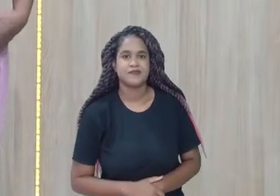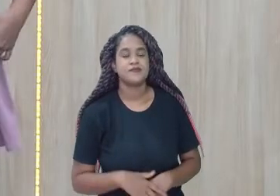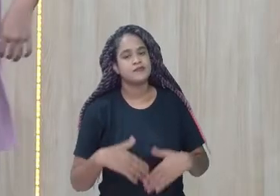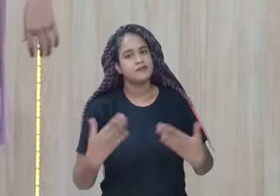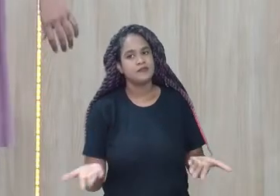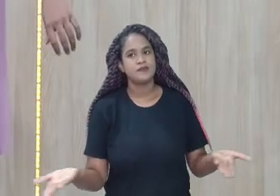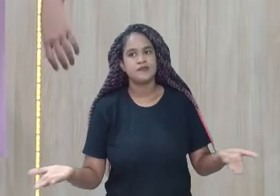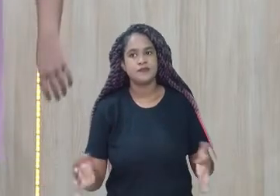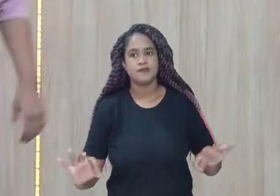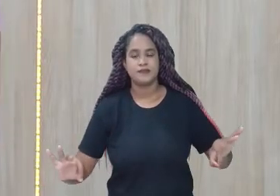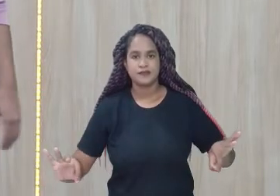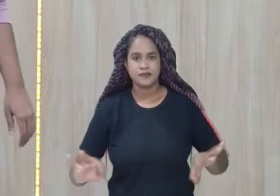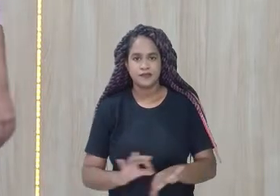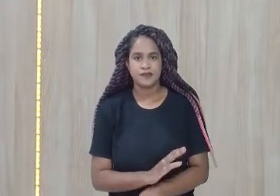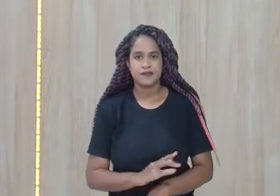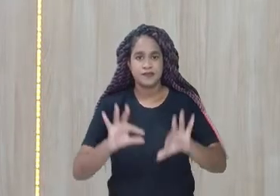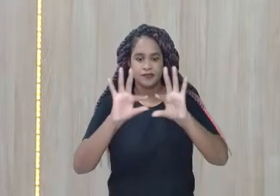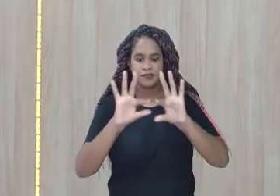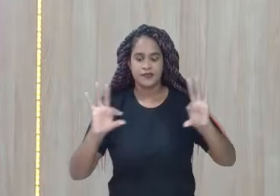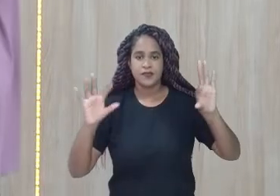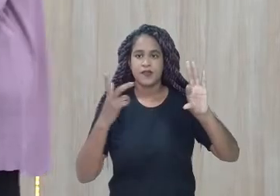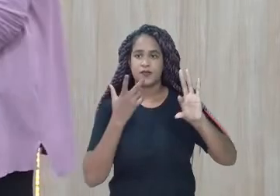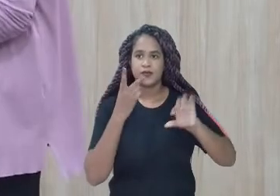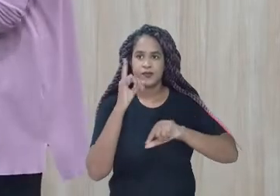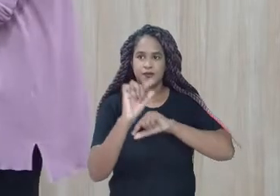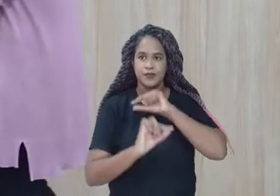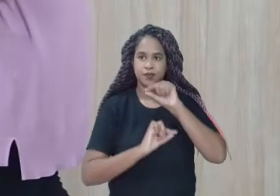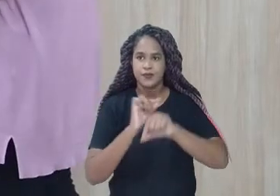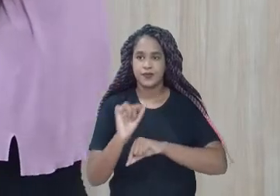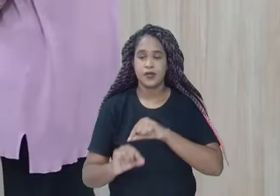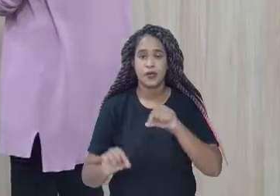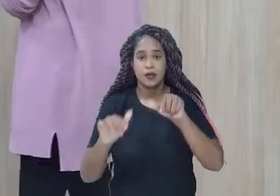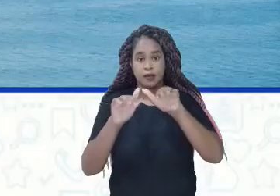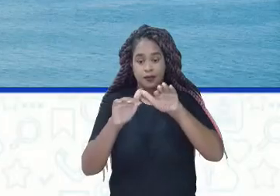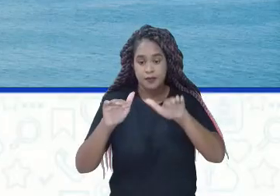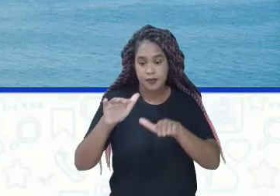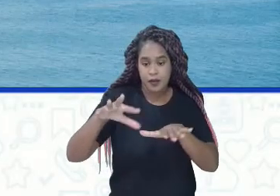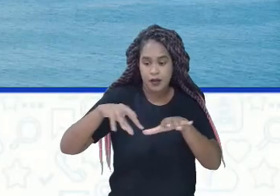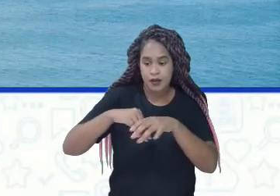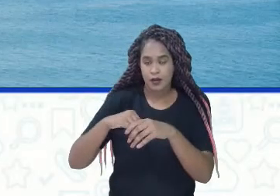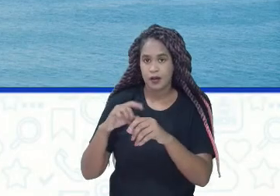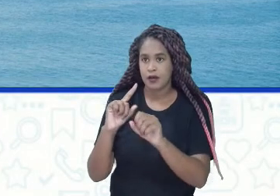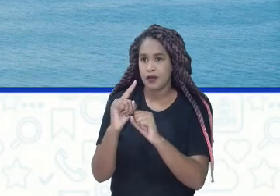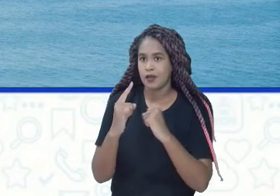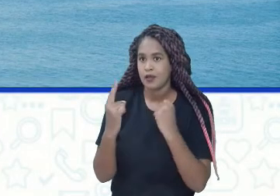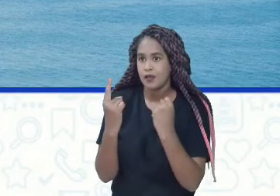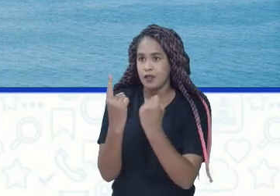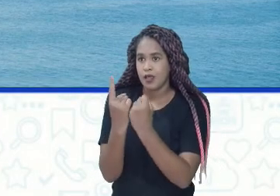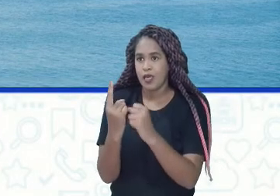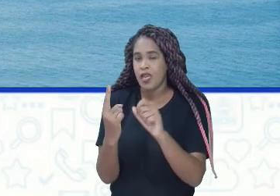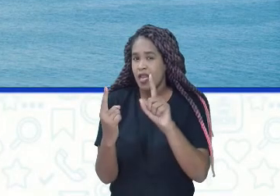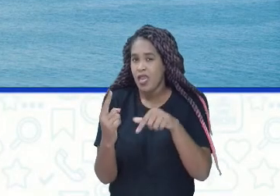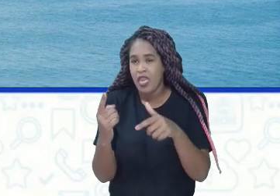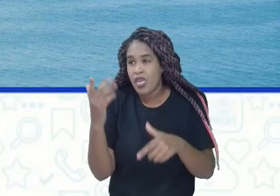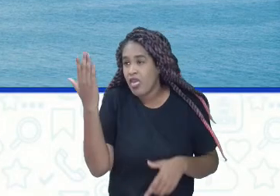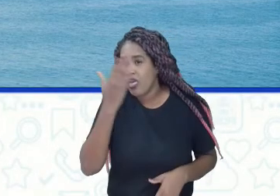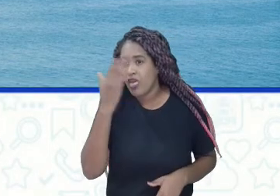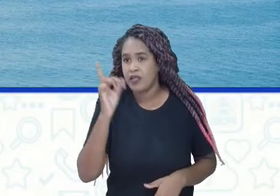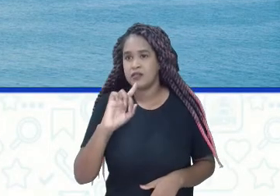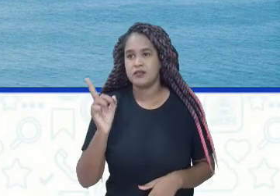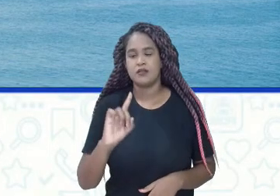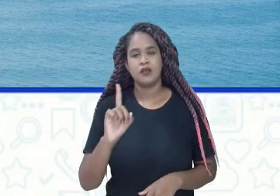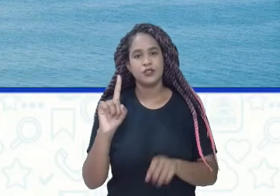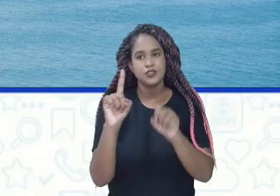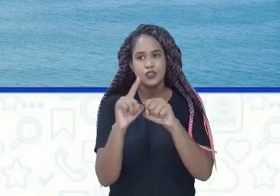eu termino a aula de hoje com uma citação que diz assim, ó. A desigualdade social, ela não é fruto de algo invisível, e sim de